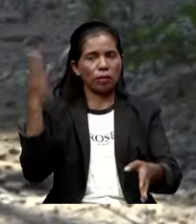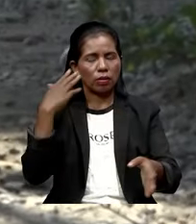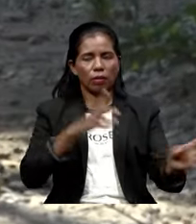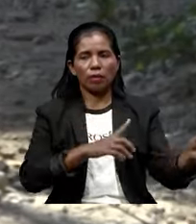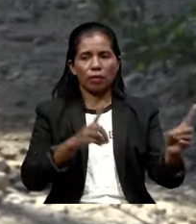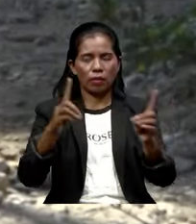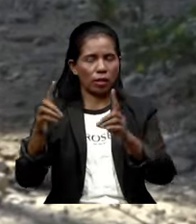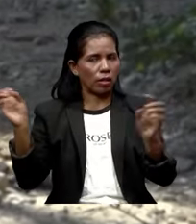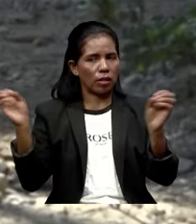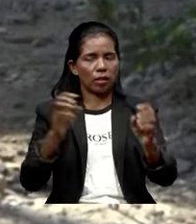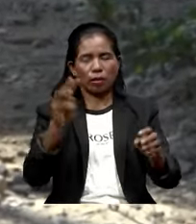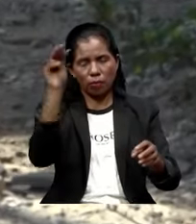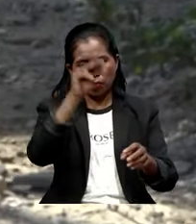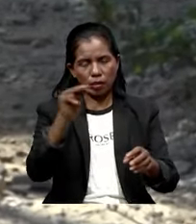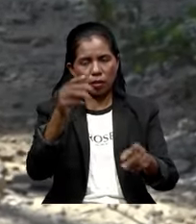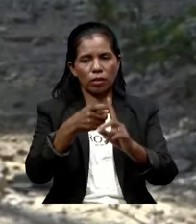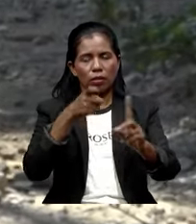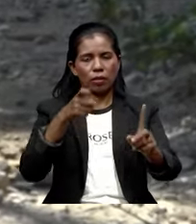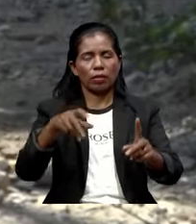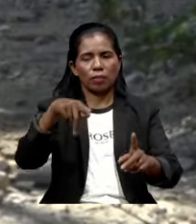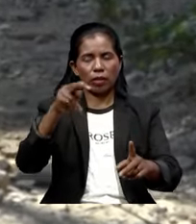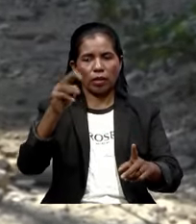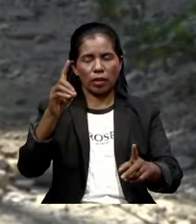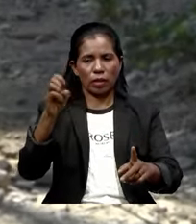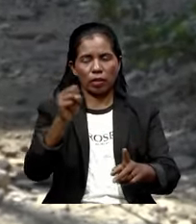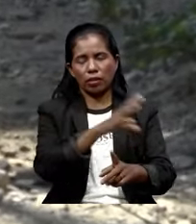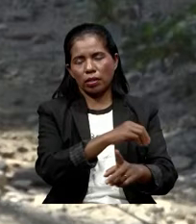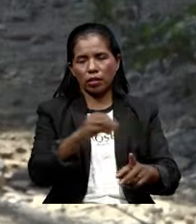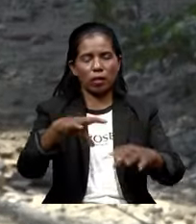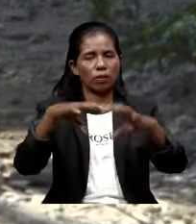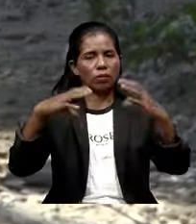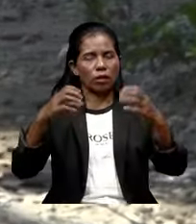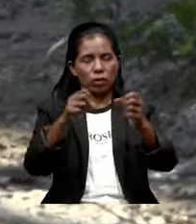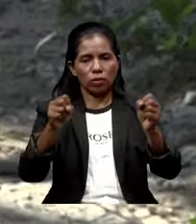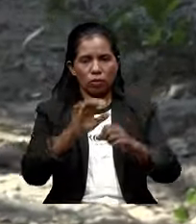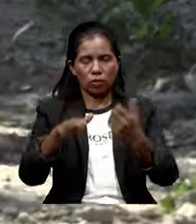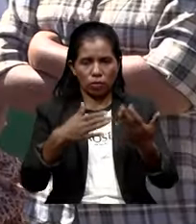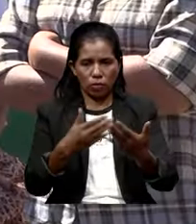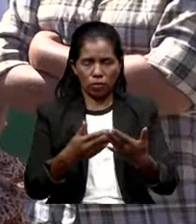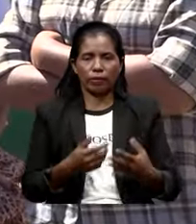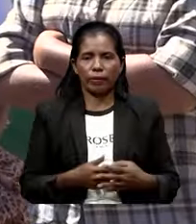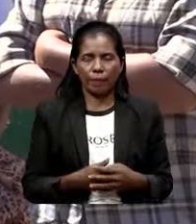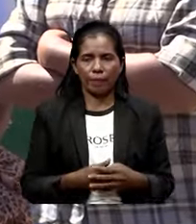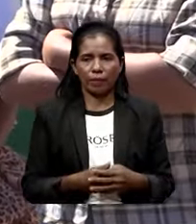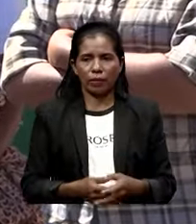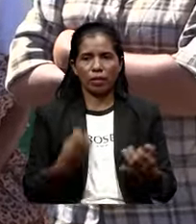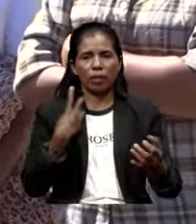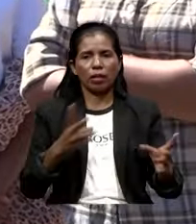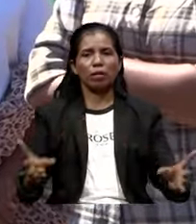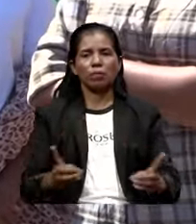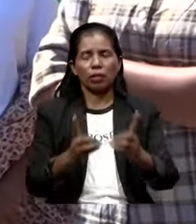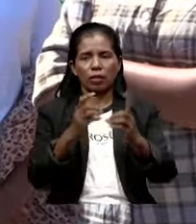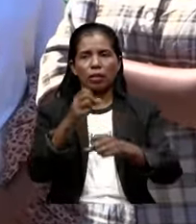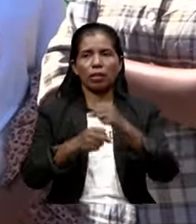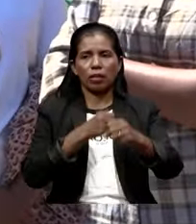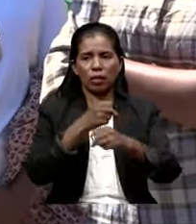implementação, la ia monitorização husi parte PNDES no Conselho Suku Sira. Problema é em fatira ne amassuro, né? Cada